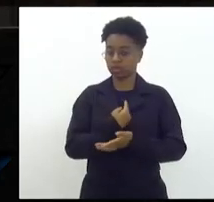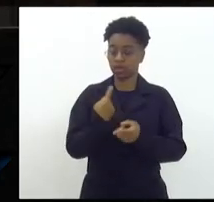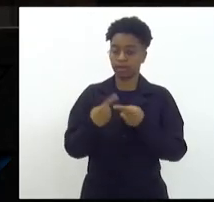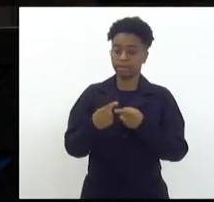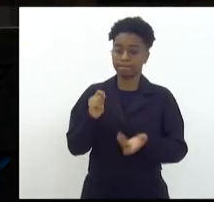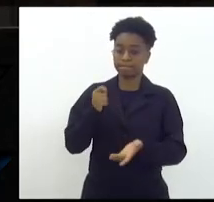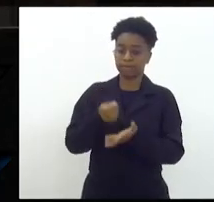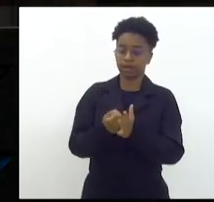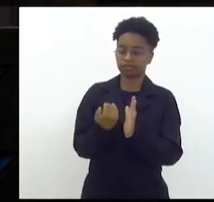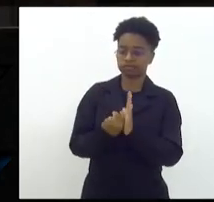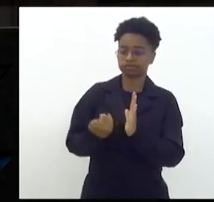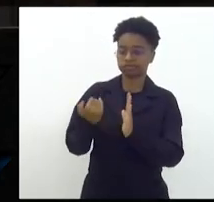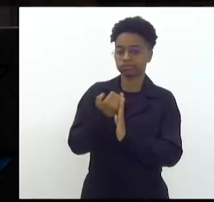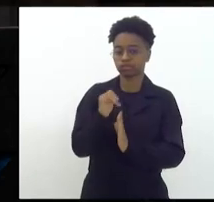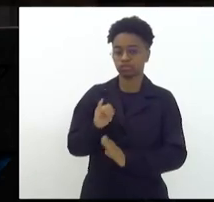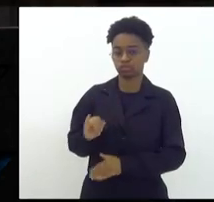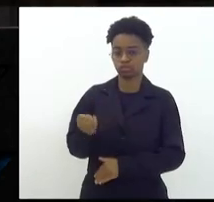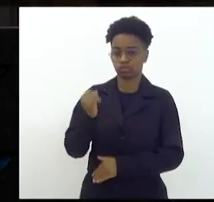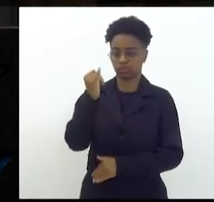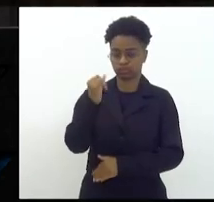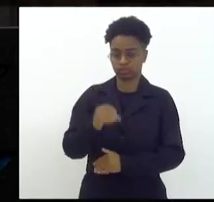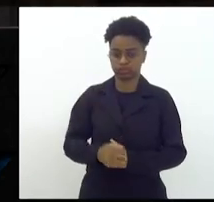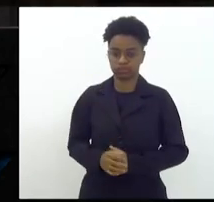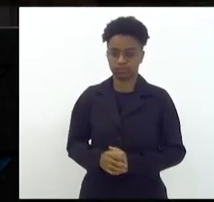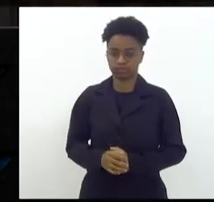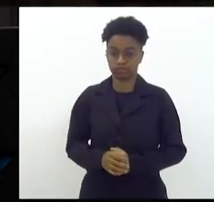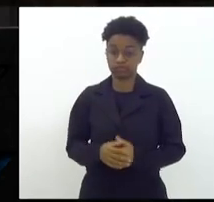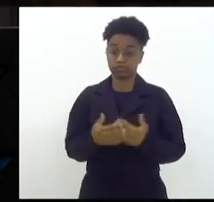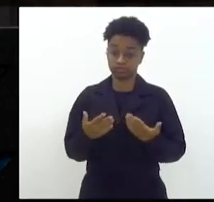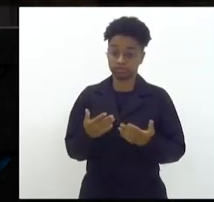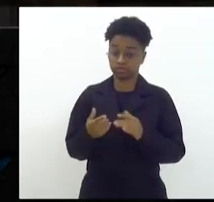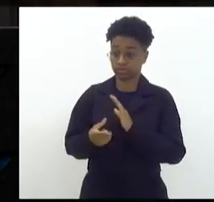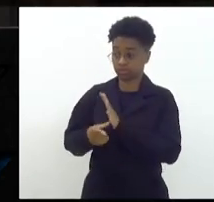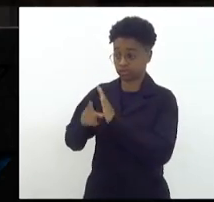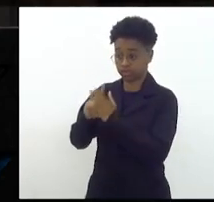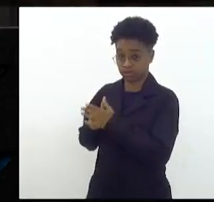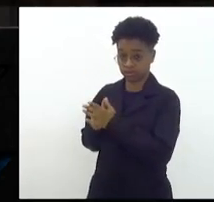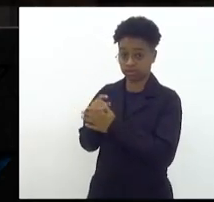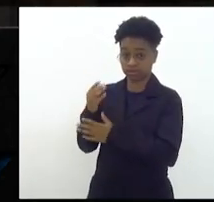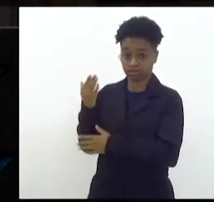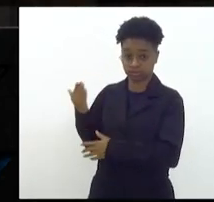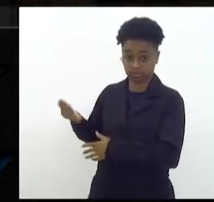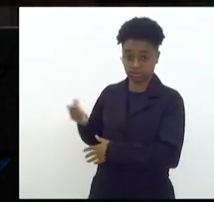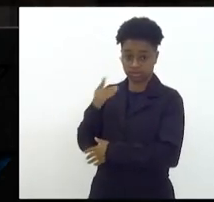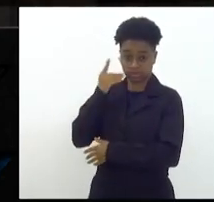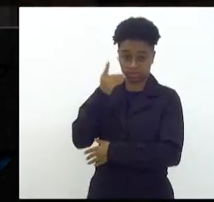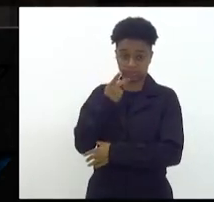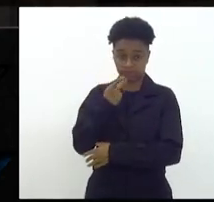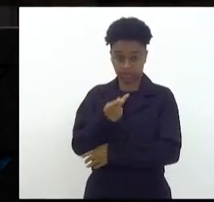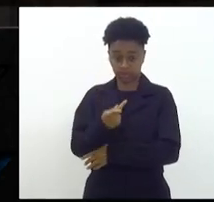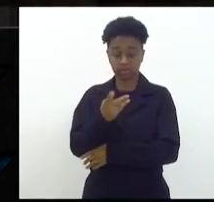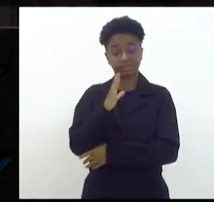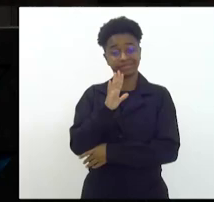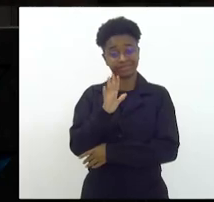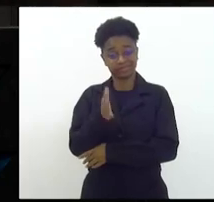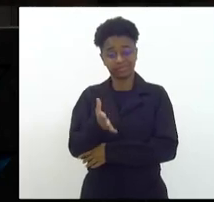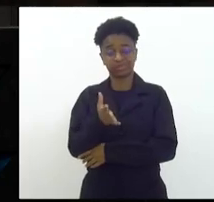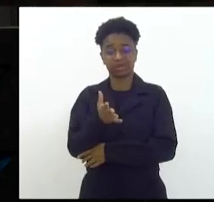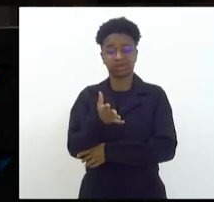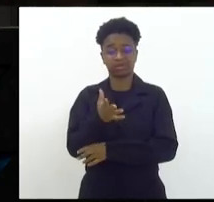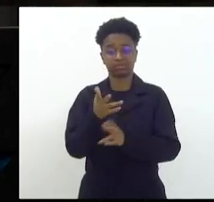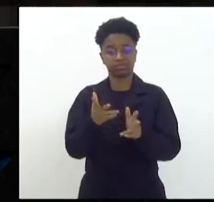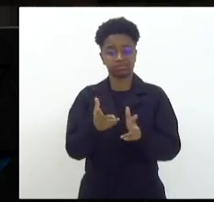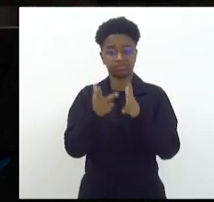exorbitante o que ainda constatado já é fruto